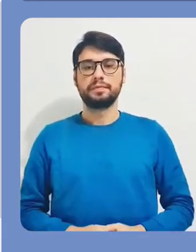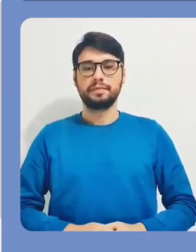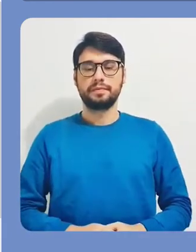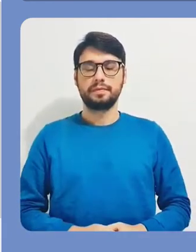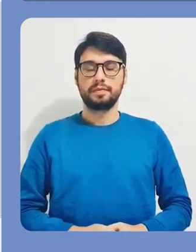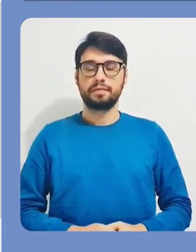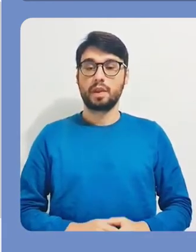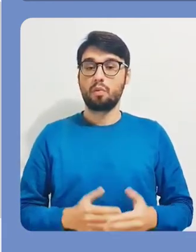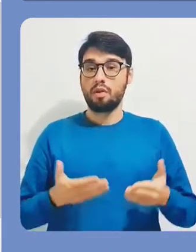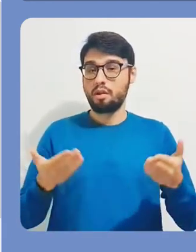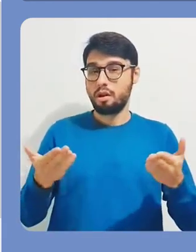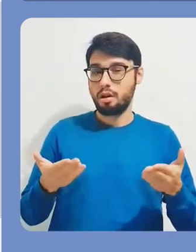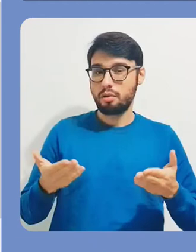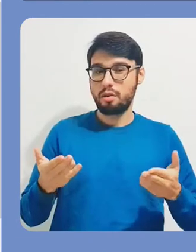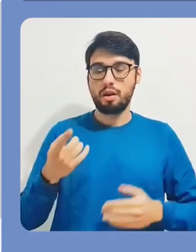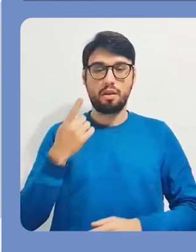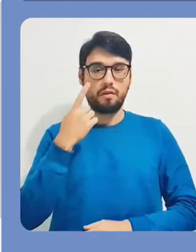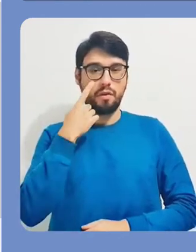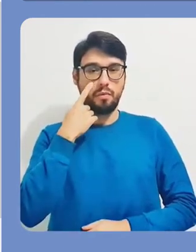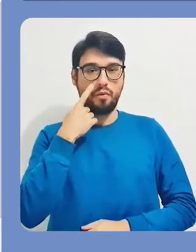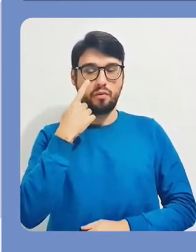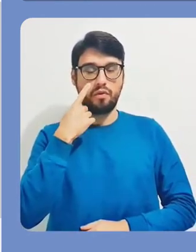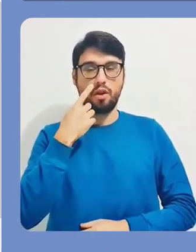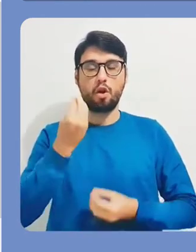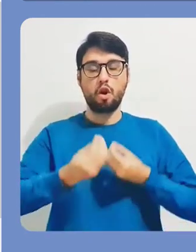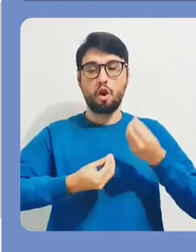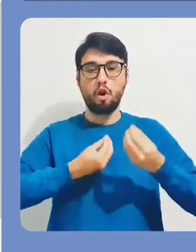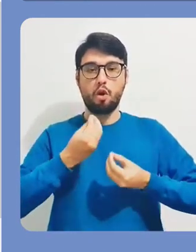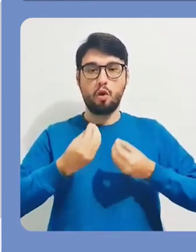Pronto, já criei as minhas duas categorias de menu.